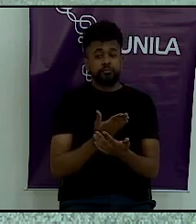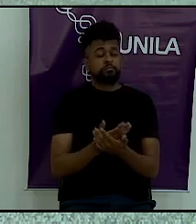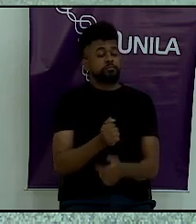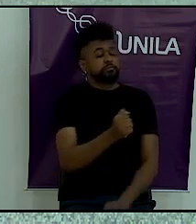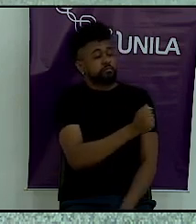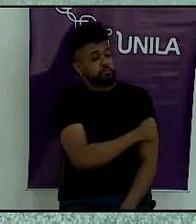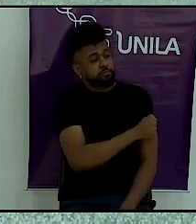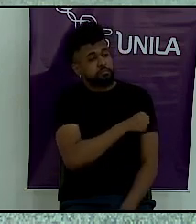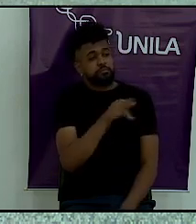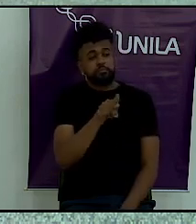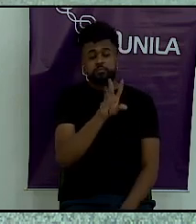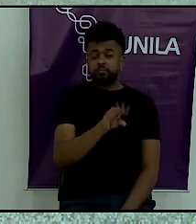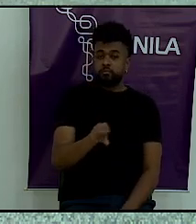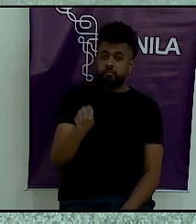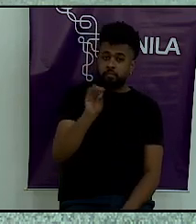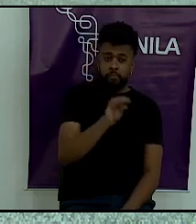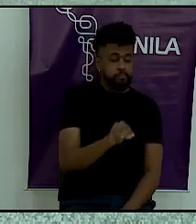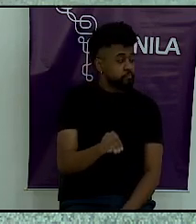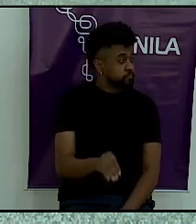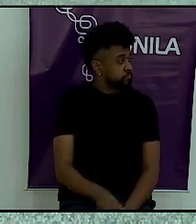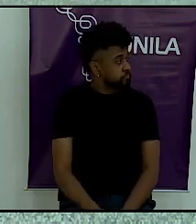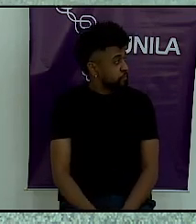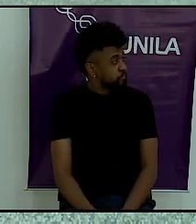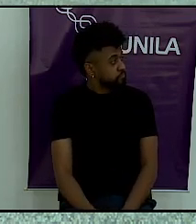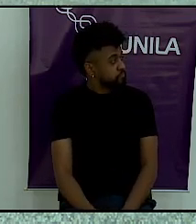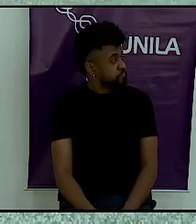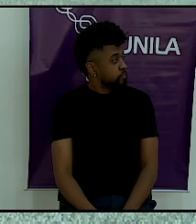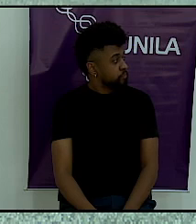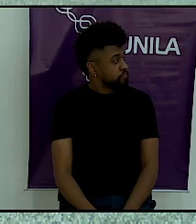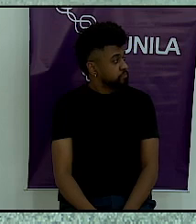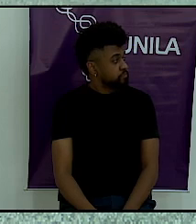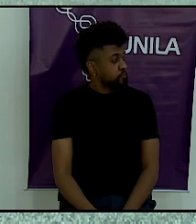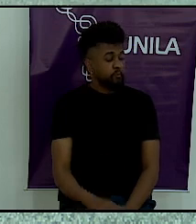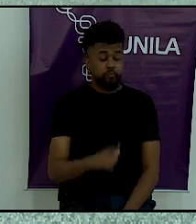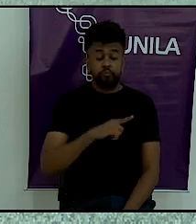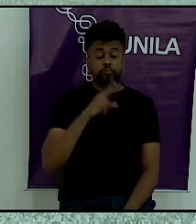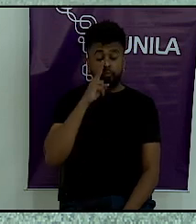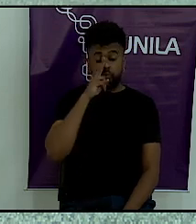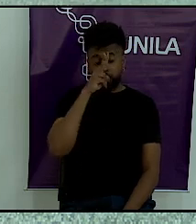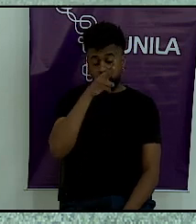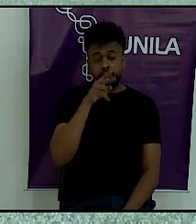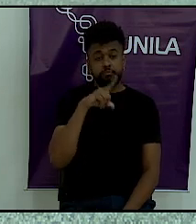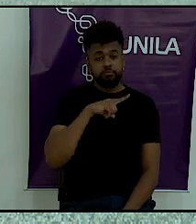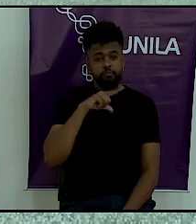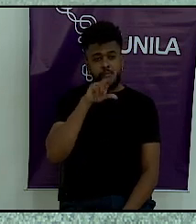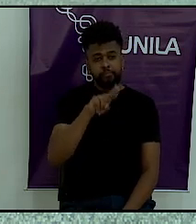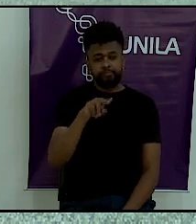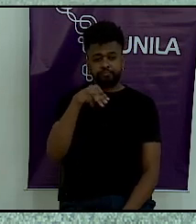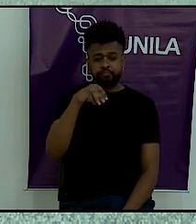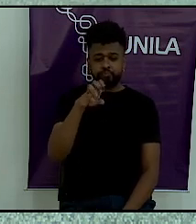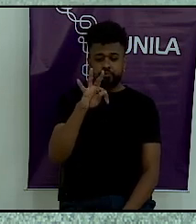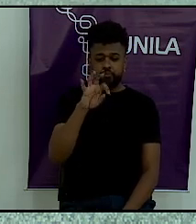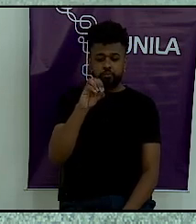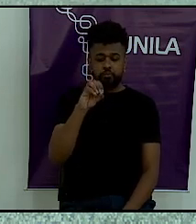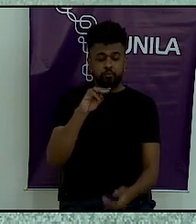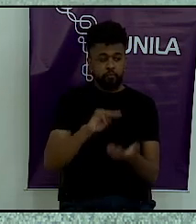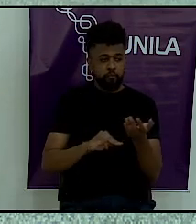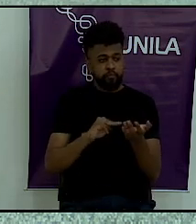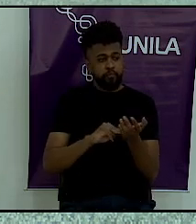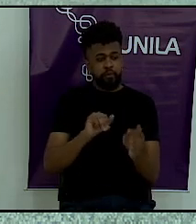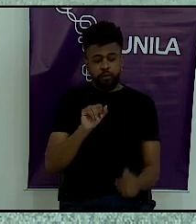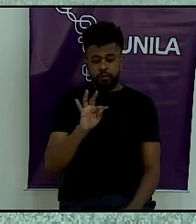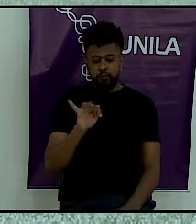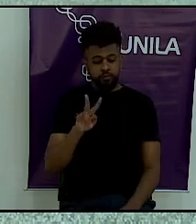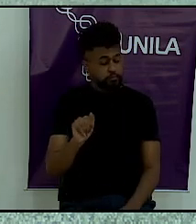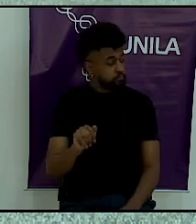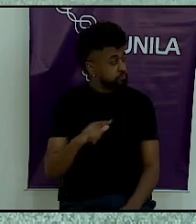professor falando, que não vem mais funcionando. Então tem ganhado bastante força a gente utilizar metodologias ativas, né? Baseado em